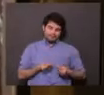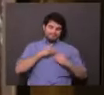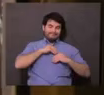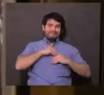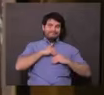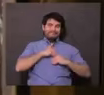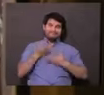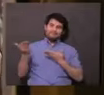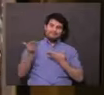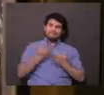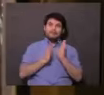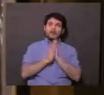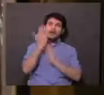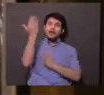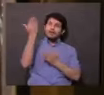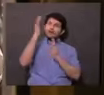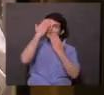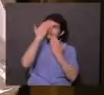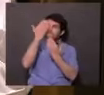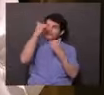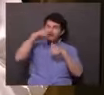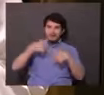convite à adoração a Deus nesta noite.